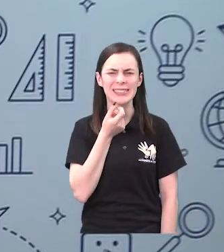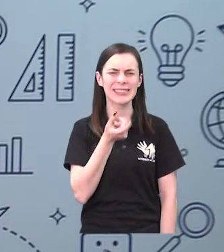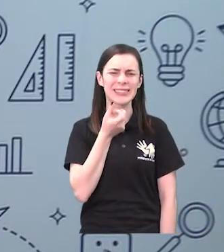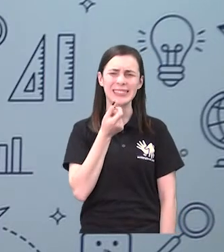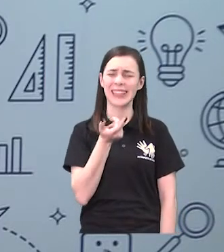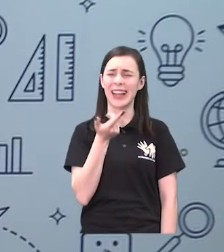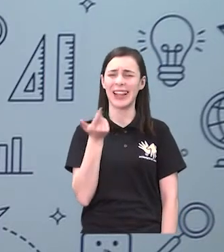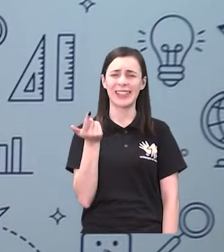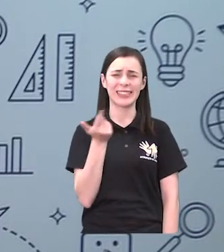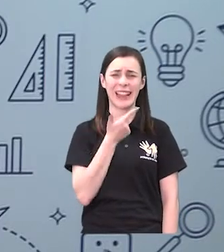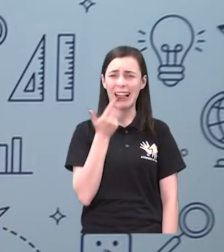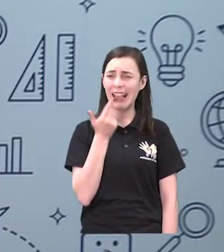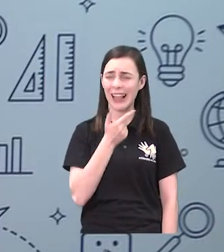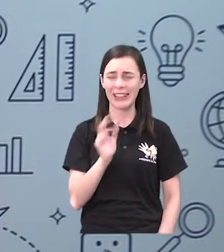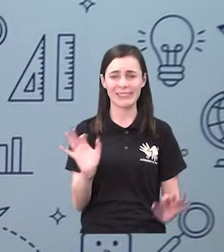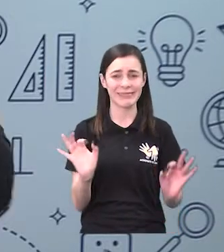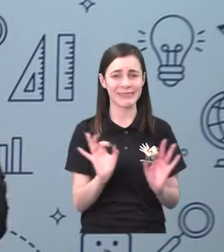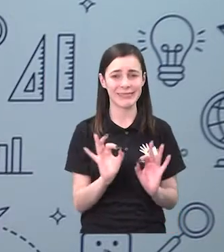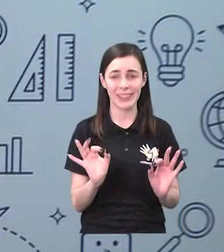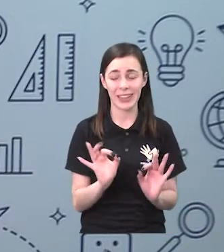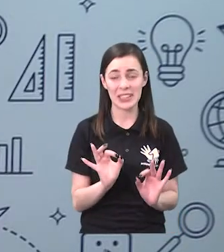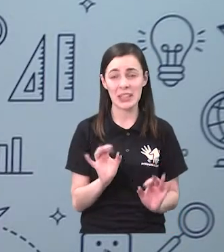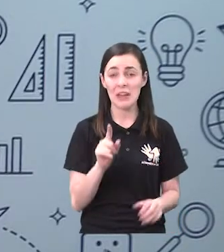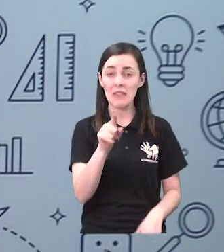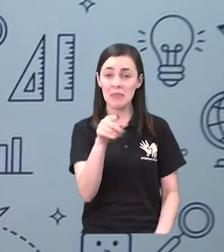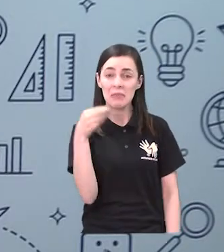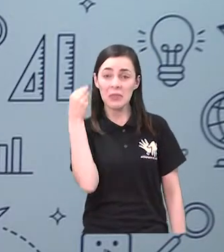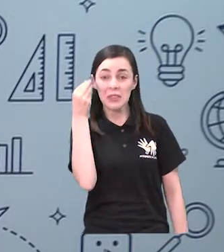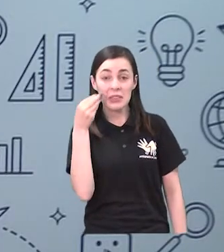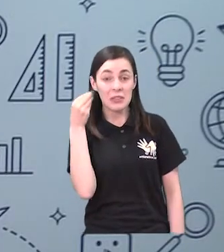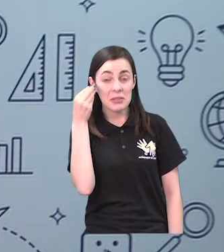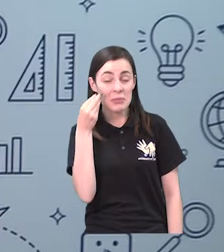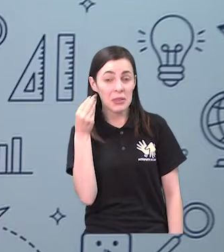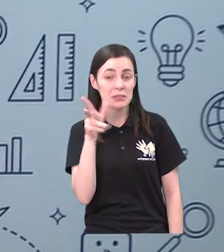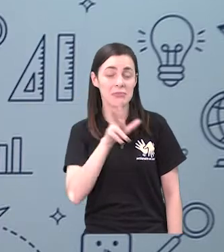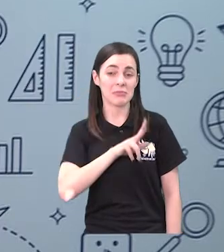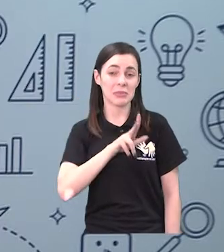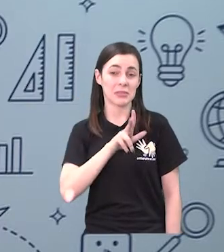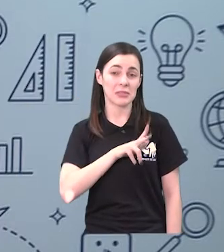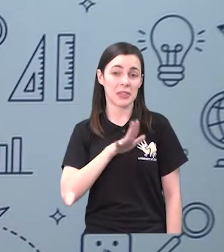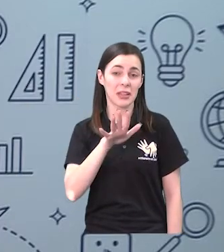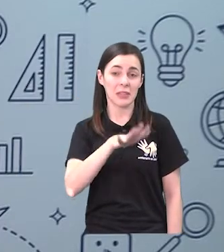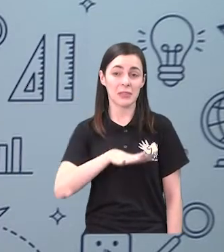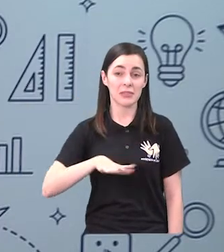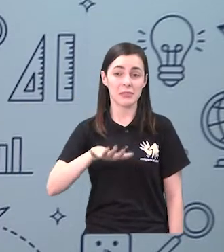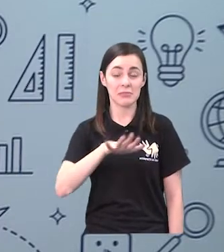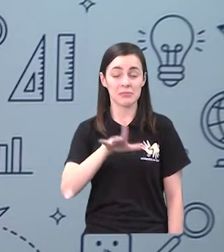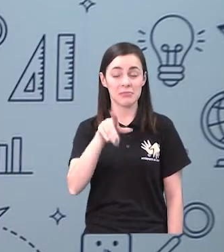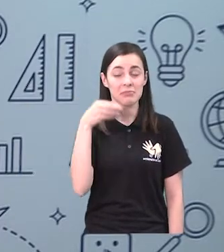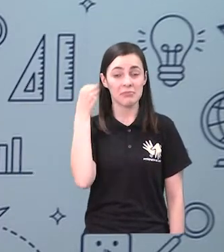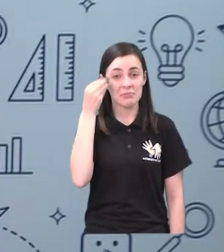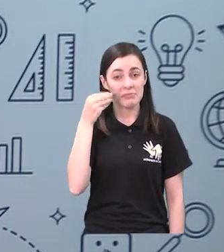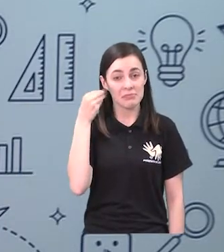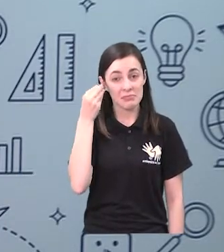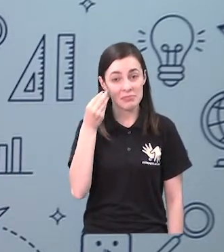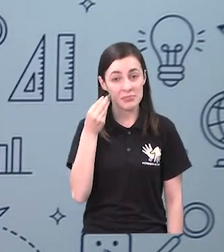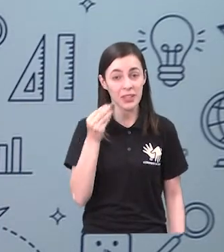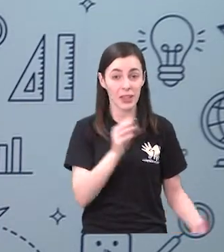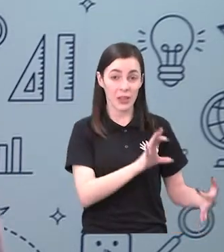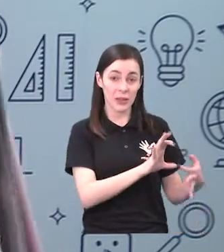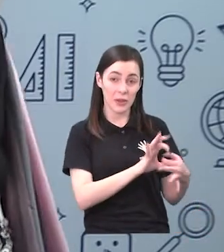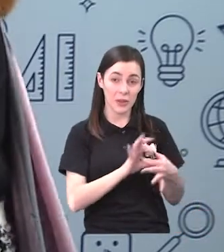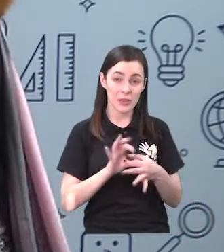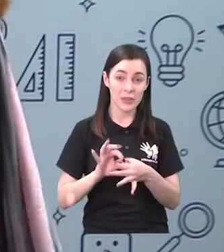do mundo você pode lembrar de outra situação que aconteceu com você daí não é uma história é uma situação mesmo que você